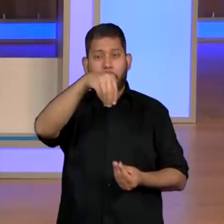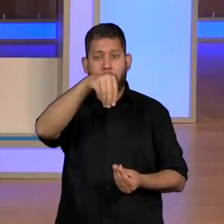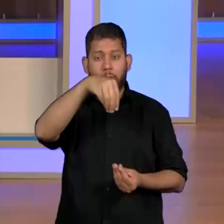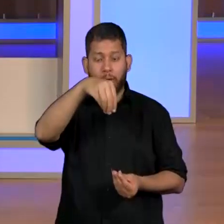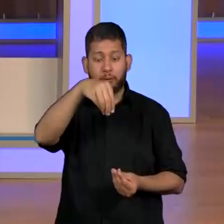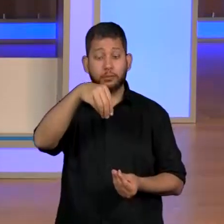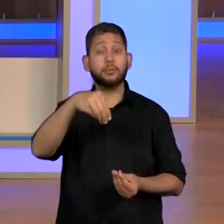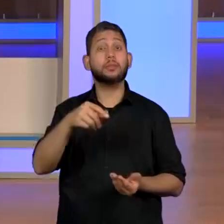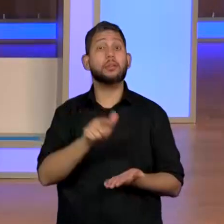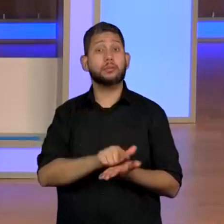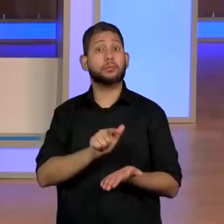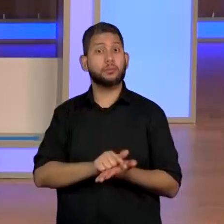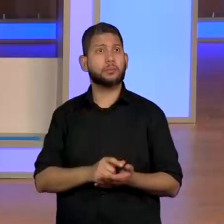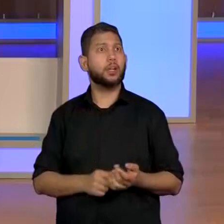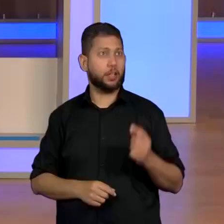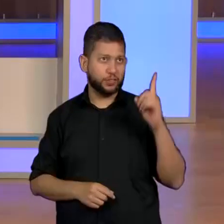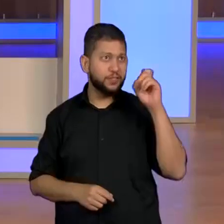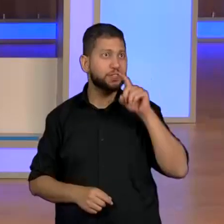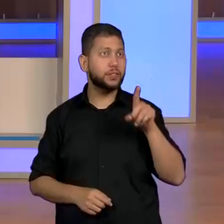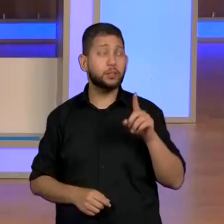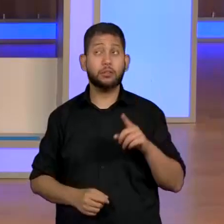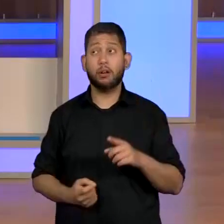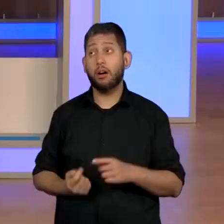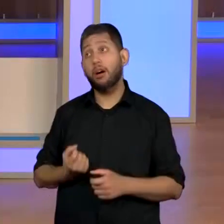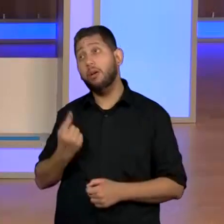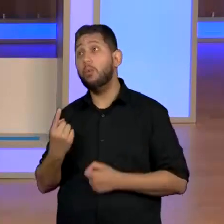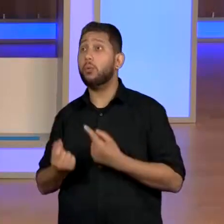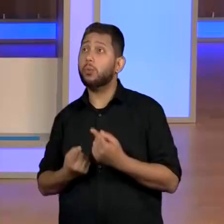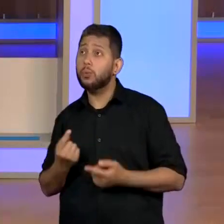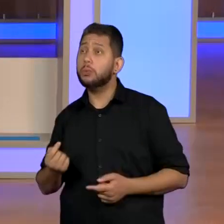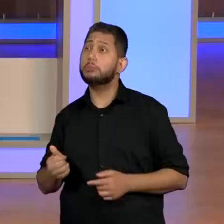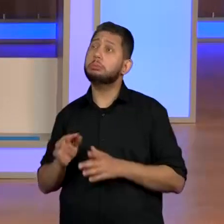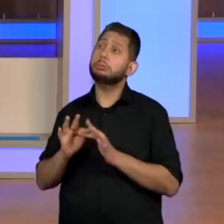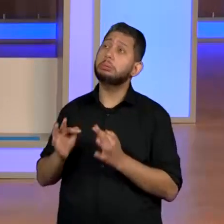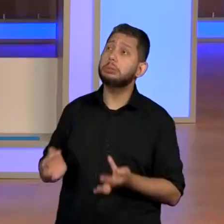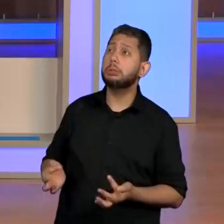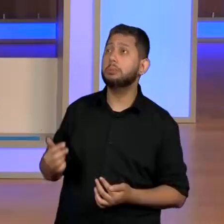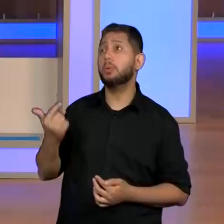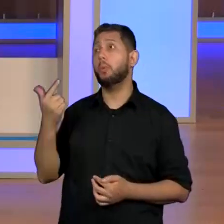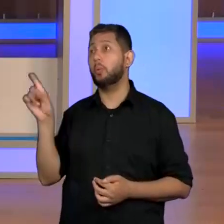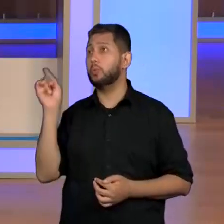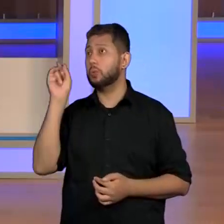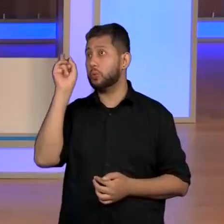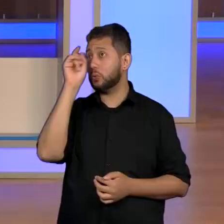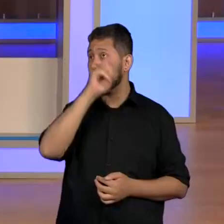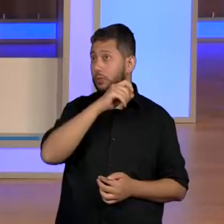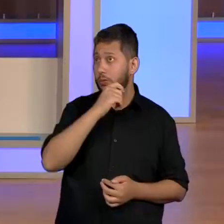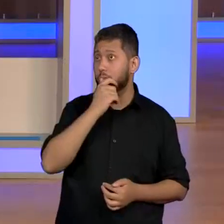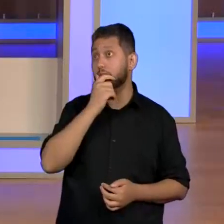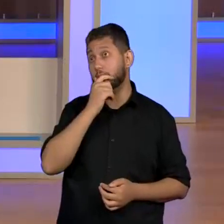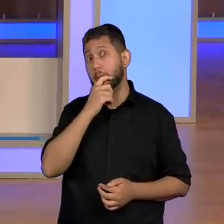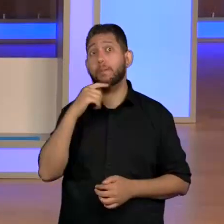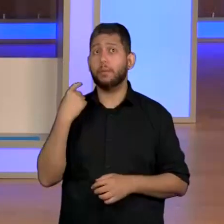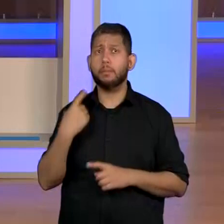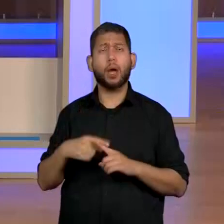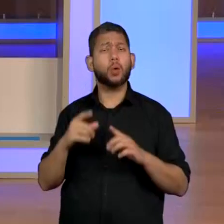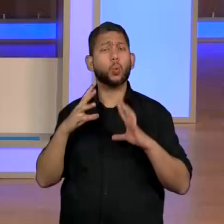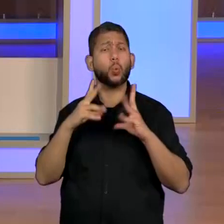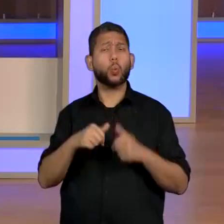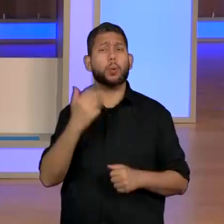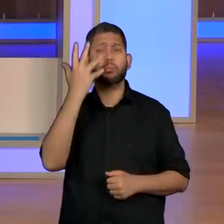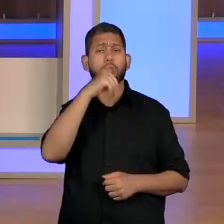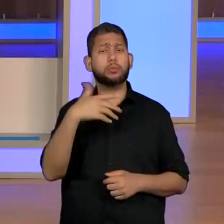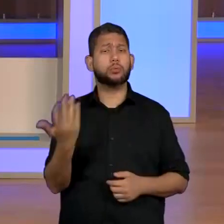complexo sim é difícil né pro algumas são mais simples outras são mais difíceis mas todas são